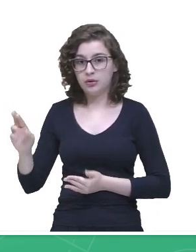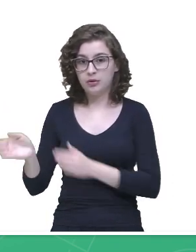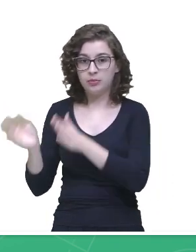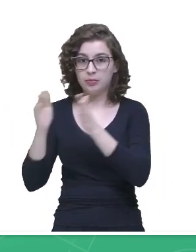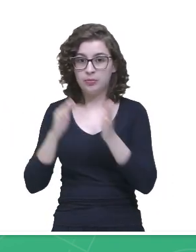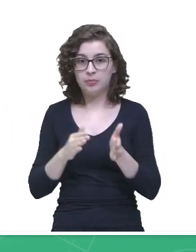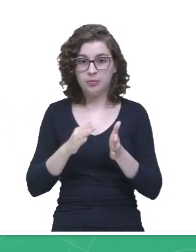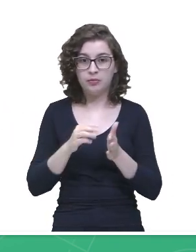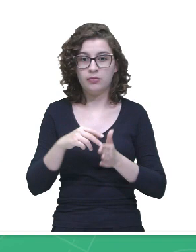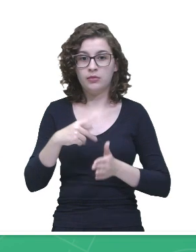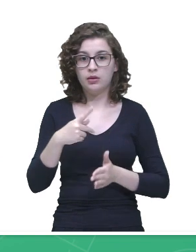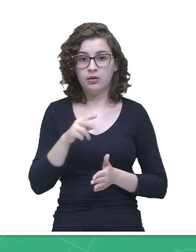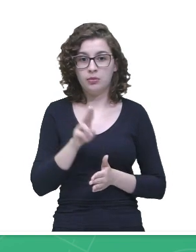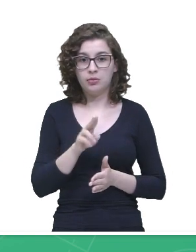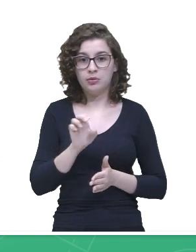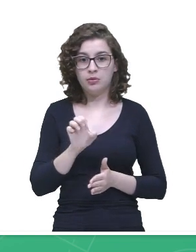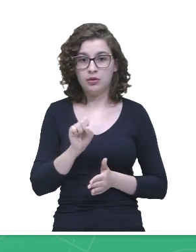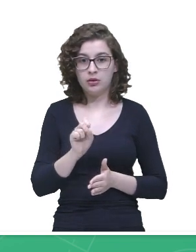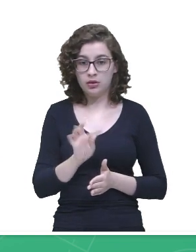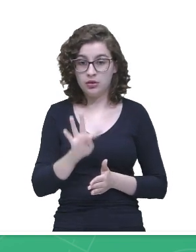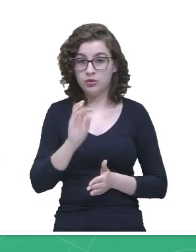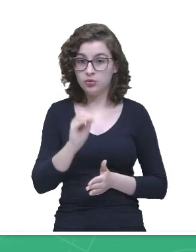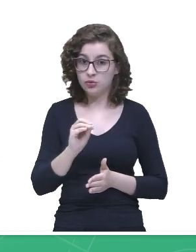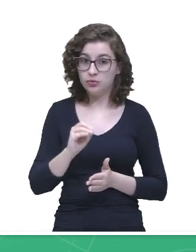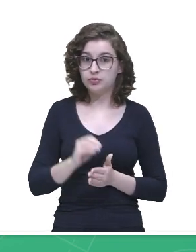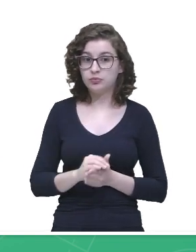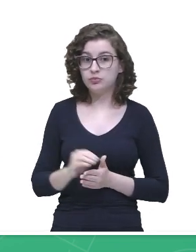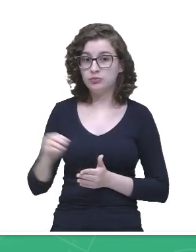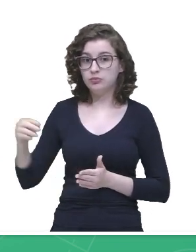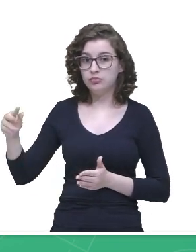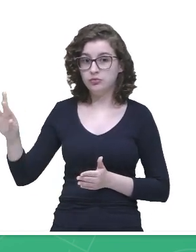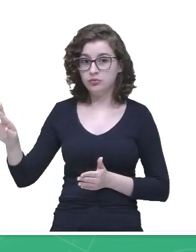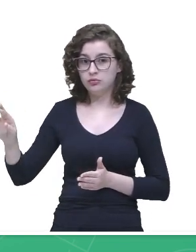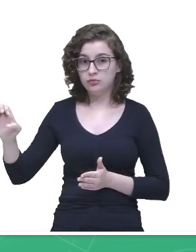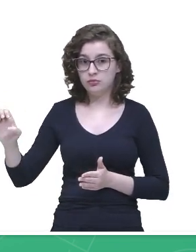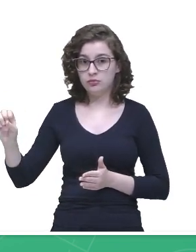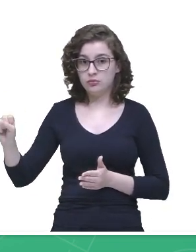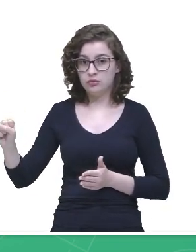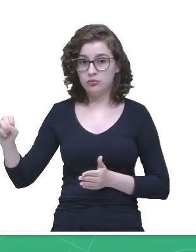pôr, né? Posto. O verbo resolver,